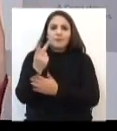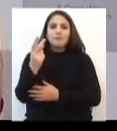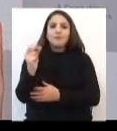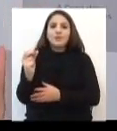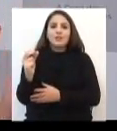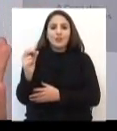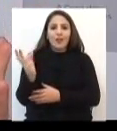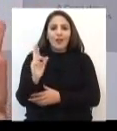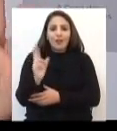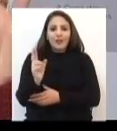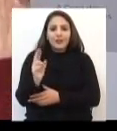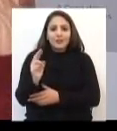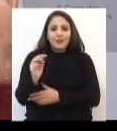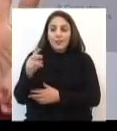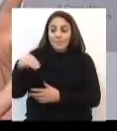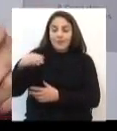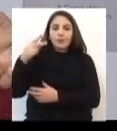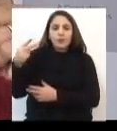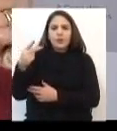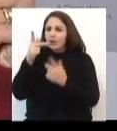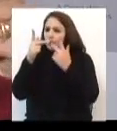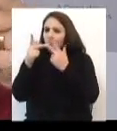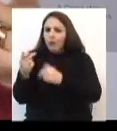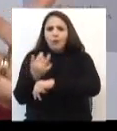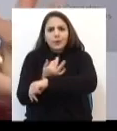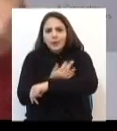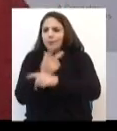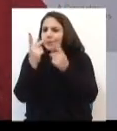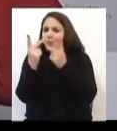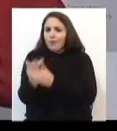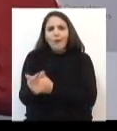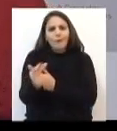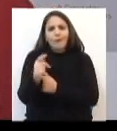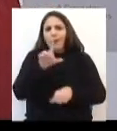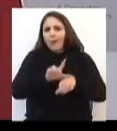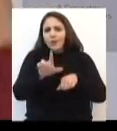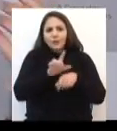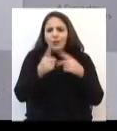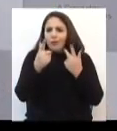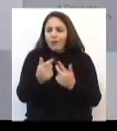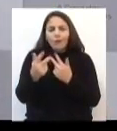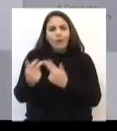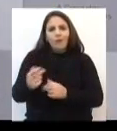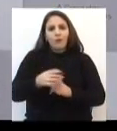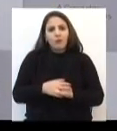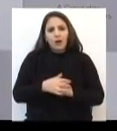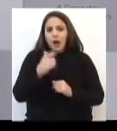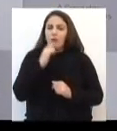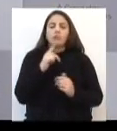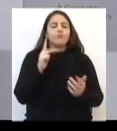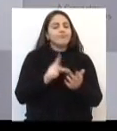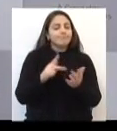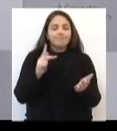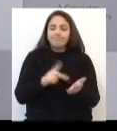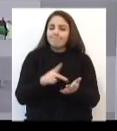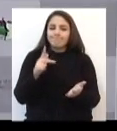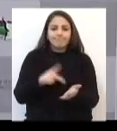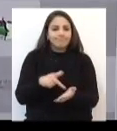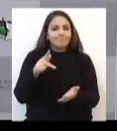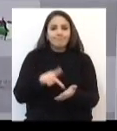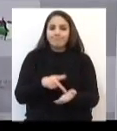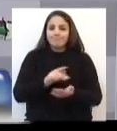mesma grama, no mesmo lugar, no mesmo processo, né, na mesma loja. e na verdade isso não é